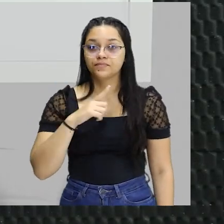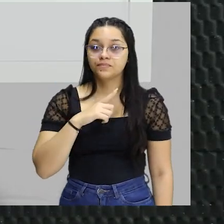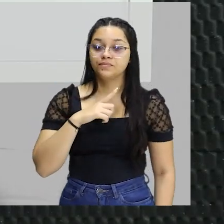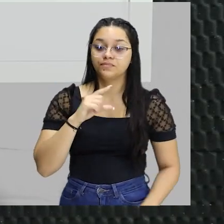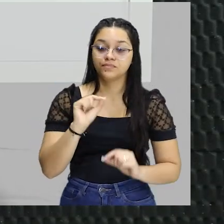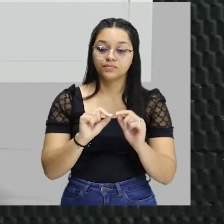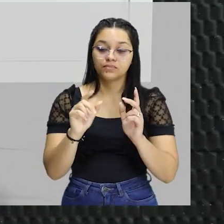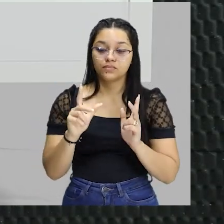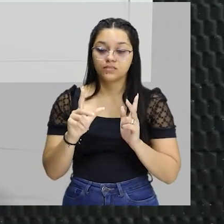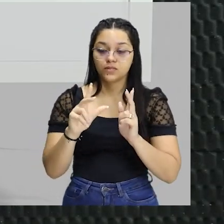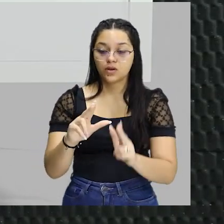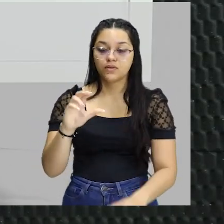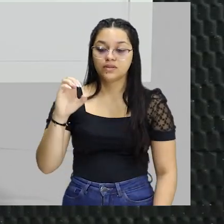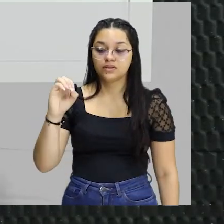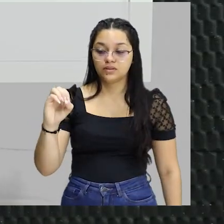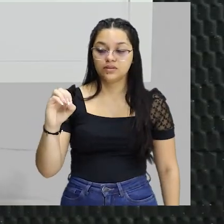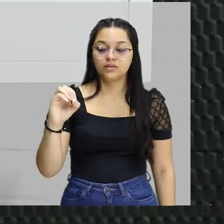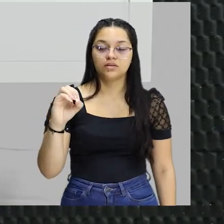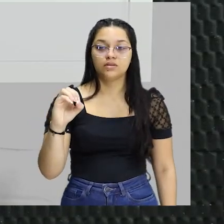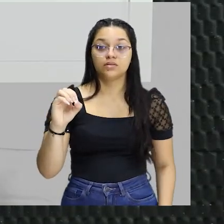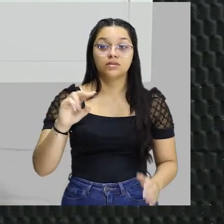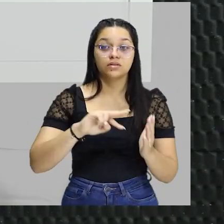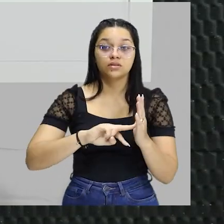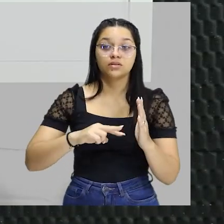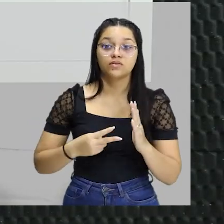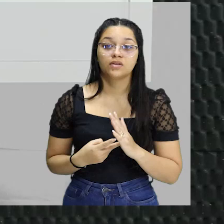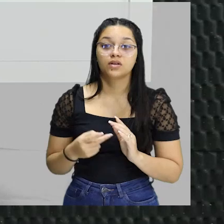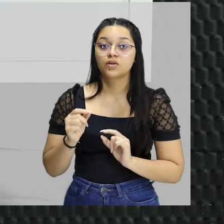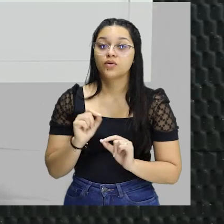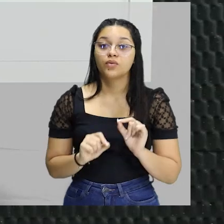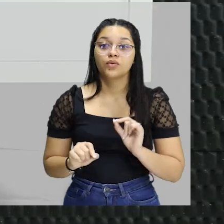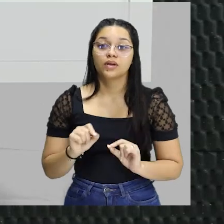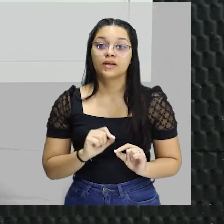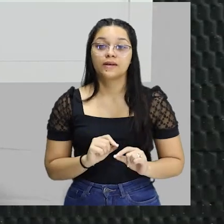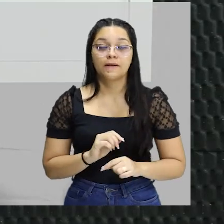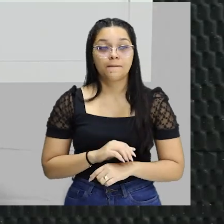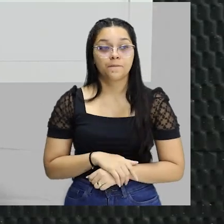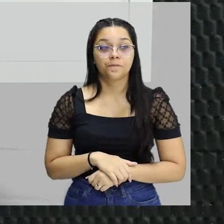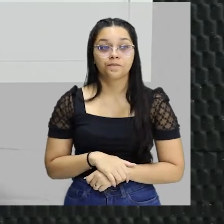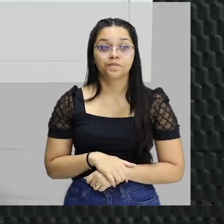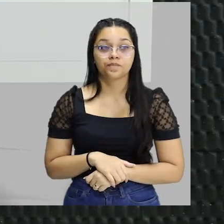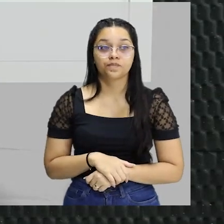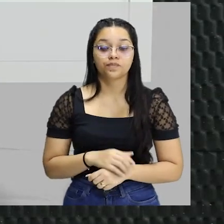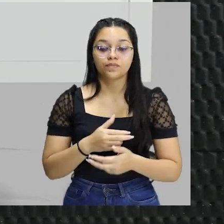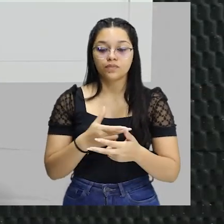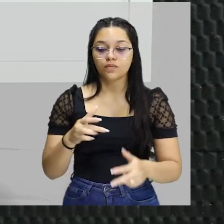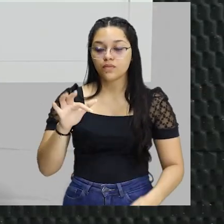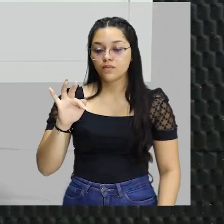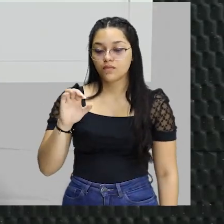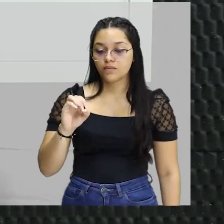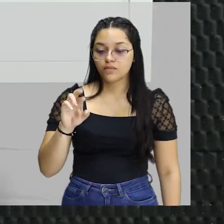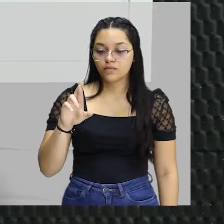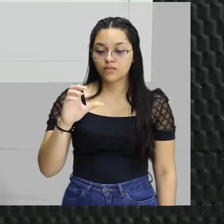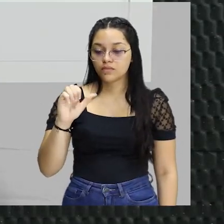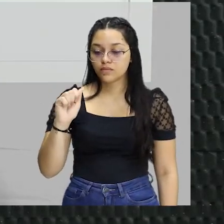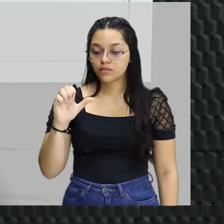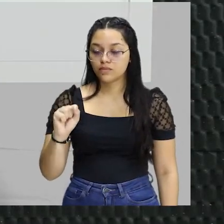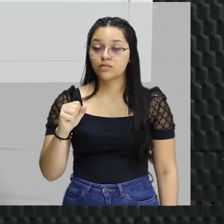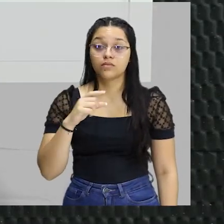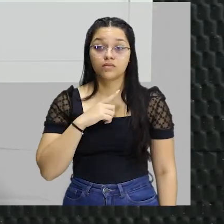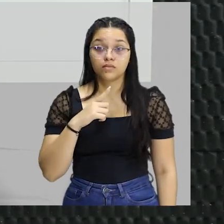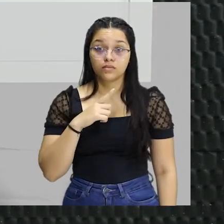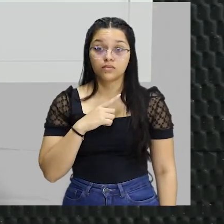vão ter que ser igual a zero. Ou seja, certo? As forças, todas as forças que atuam